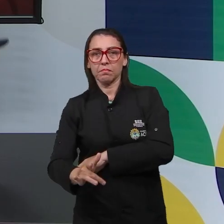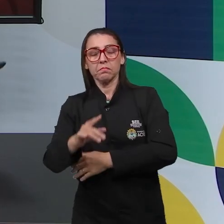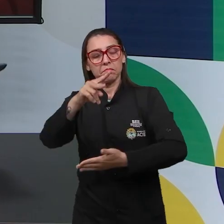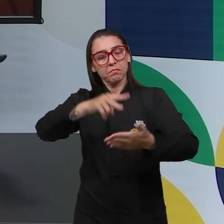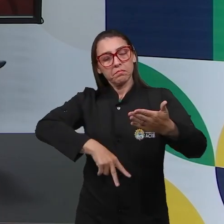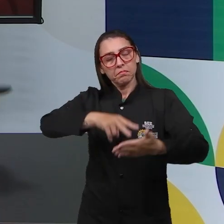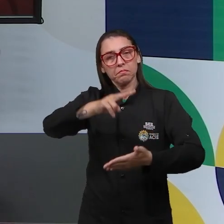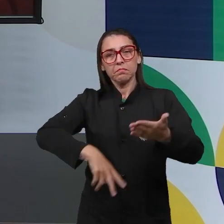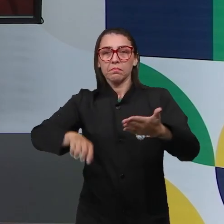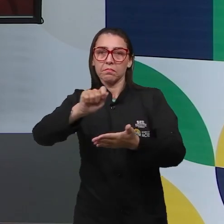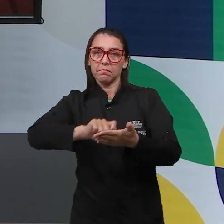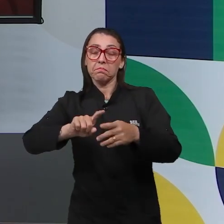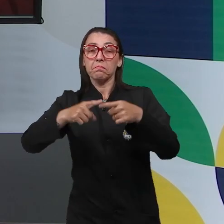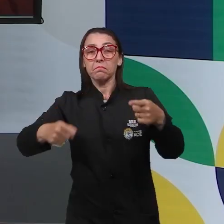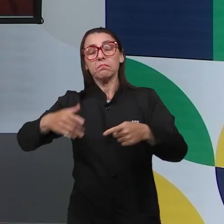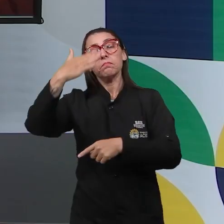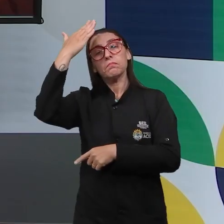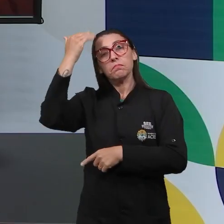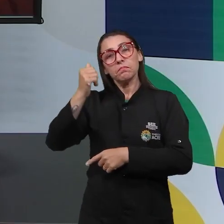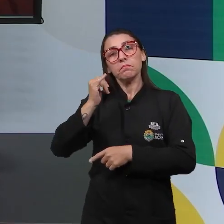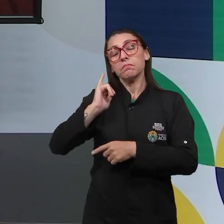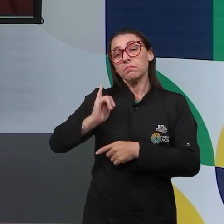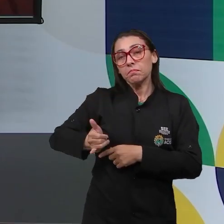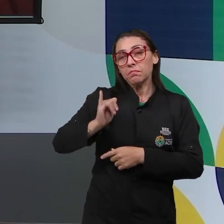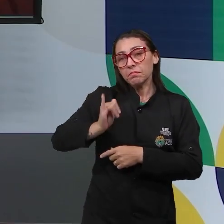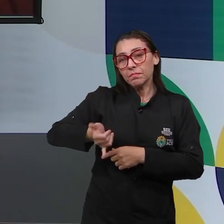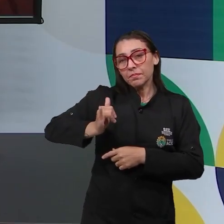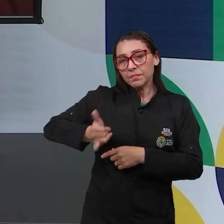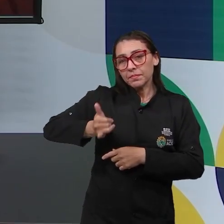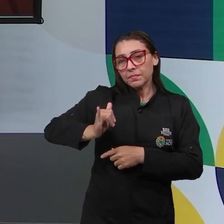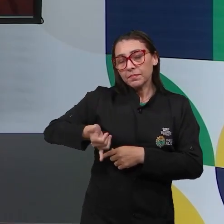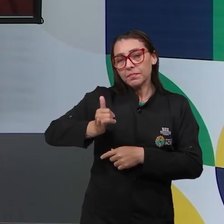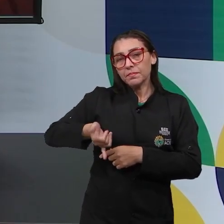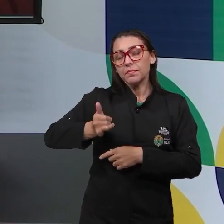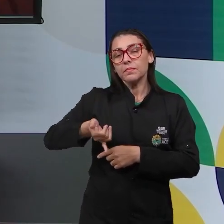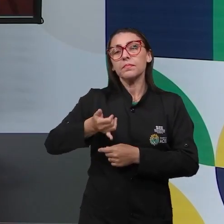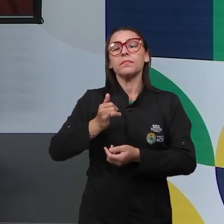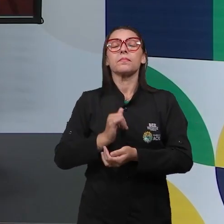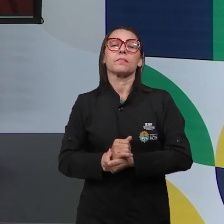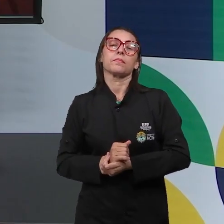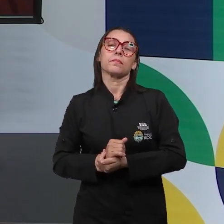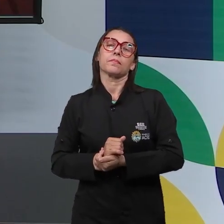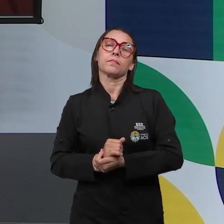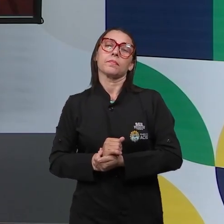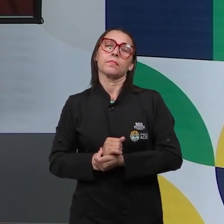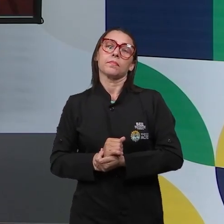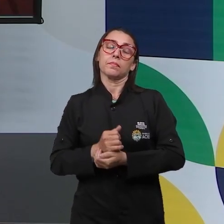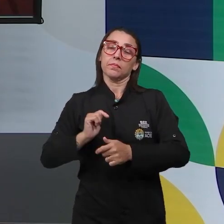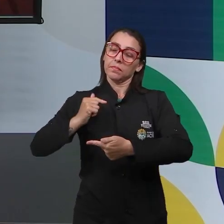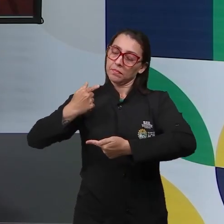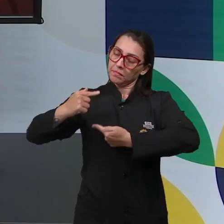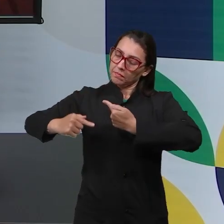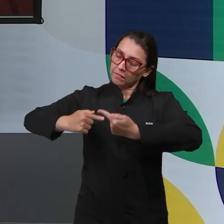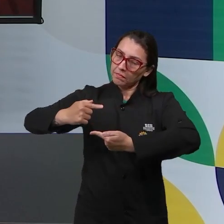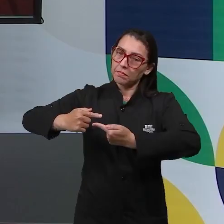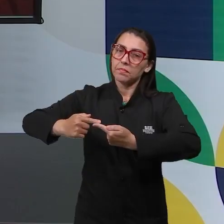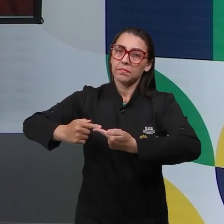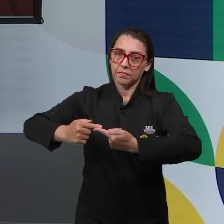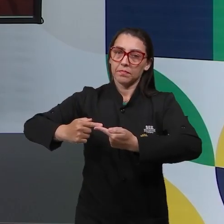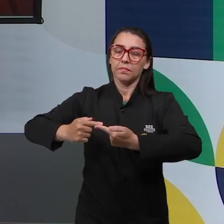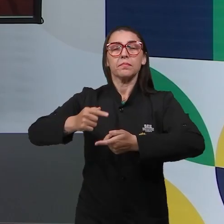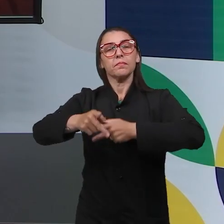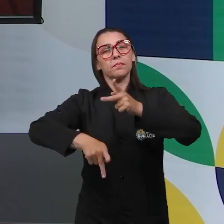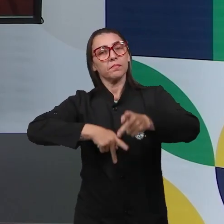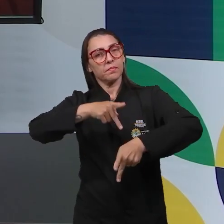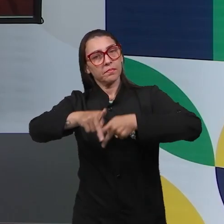ler nem escrever, mas sabiam contar, sabiam narrar. Então, essas narrativas que se transmitem de geração em geração, geralmente aí dos